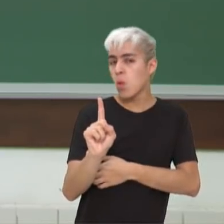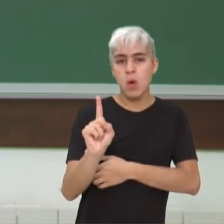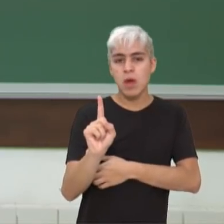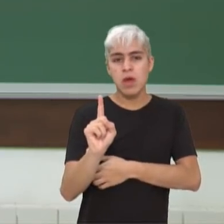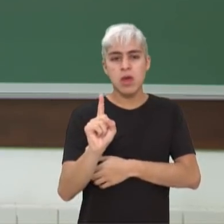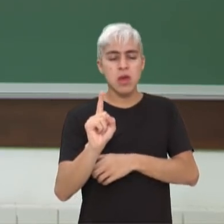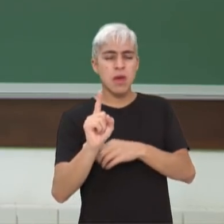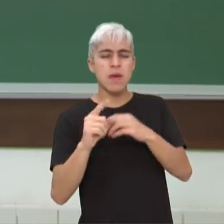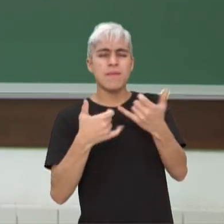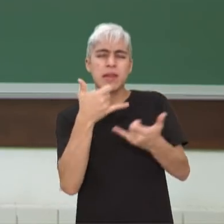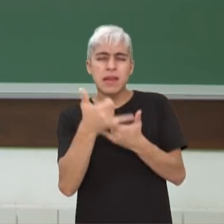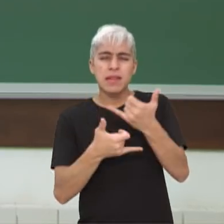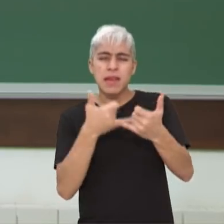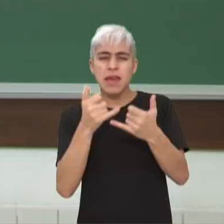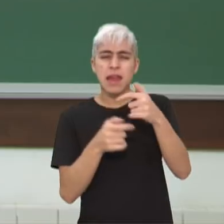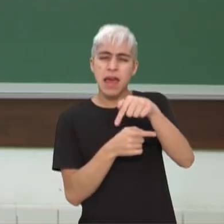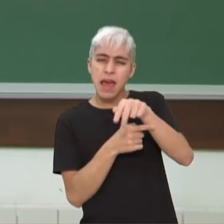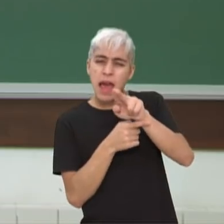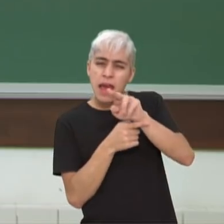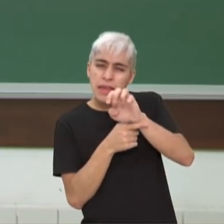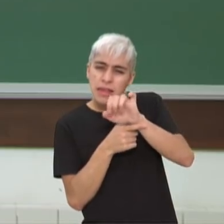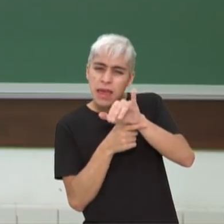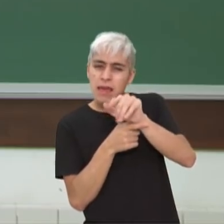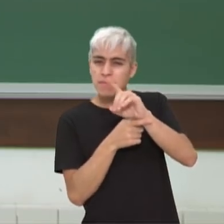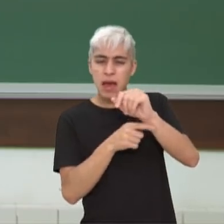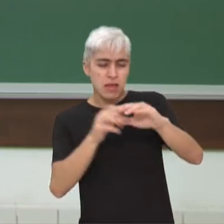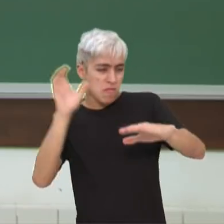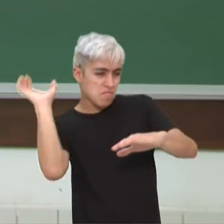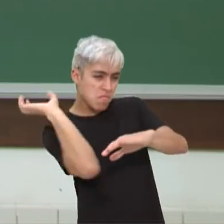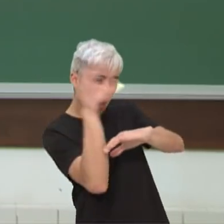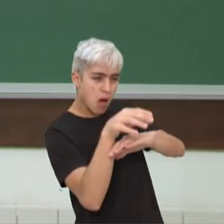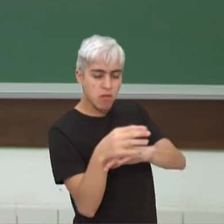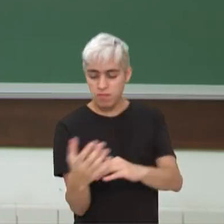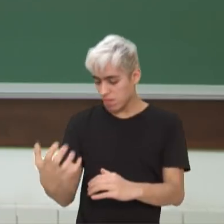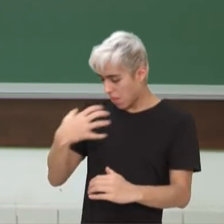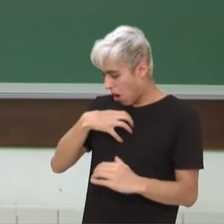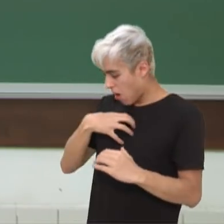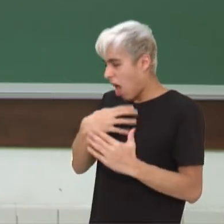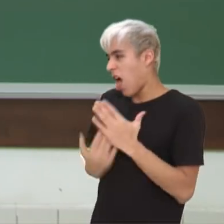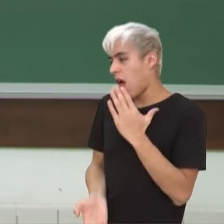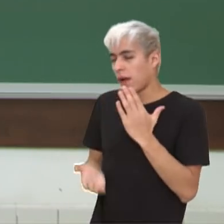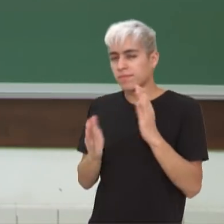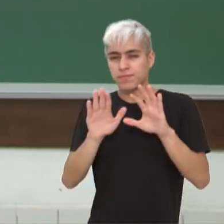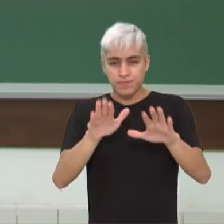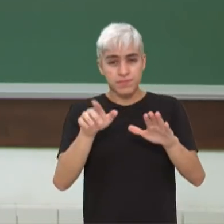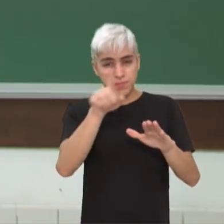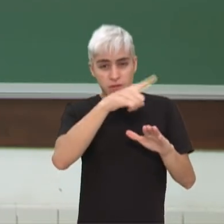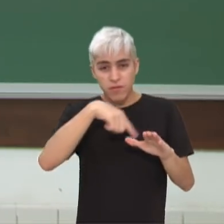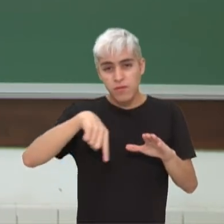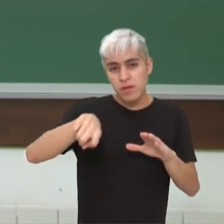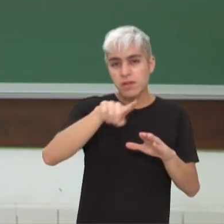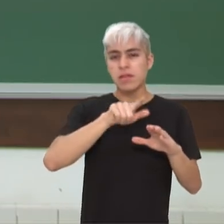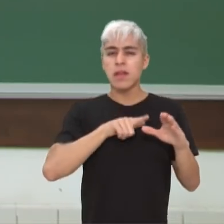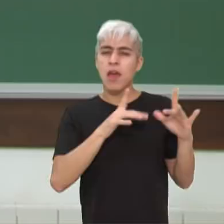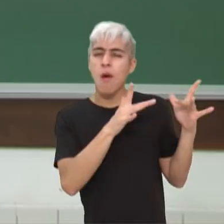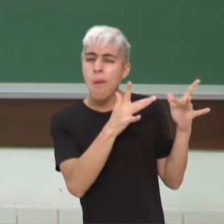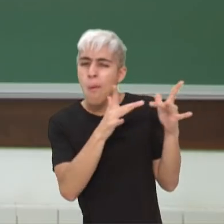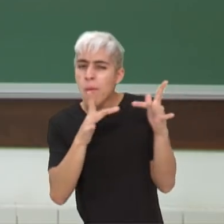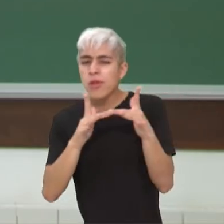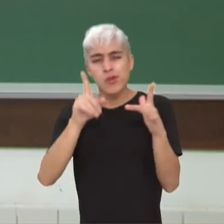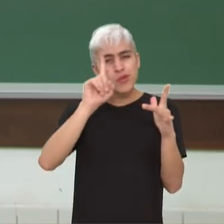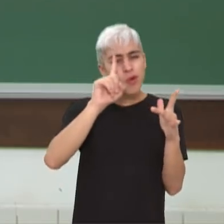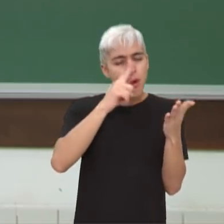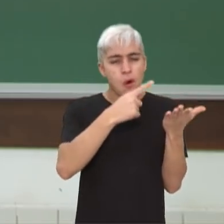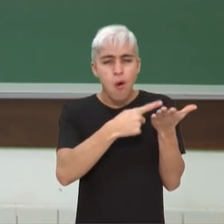queimada, uma brincadeira ali com vocês alunos. Se vocês ali têm um certo contato, uma certa rotina ali com atividade